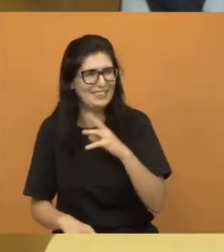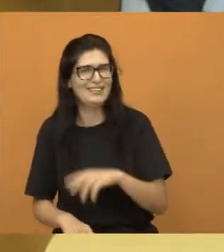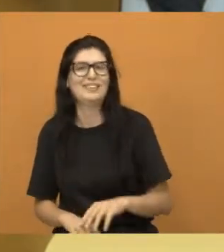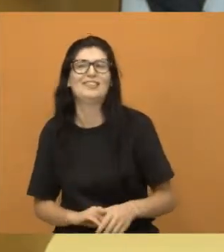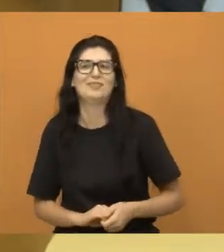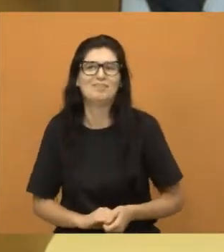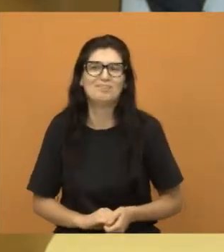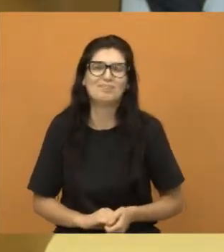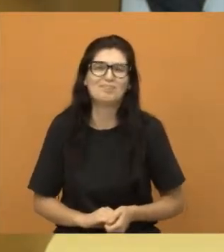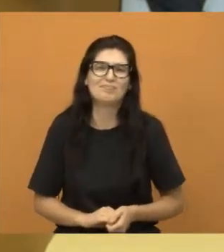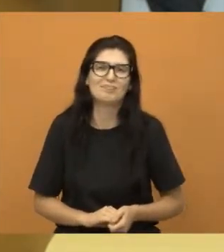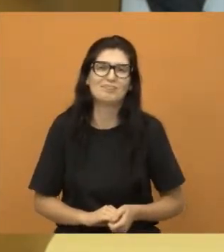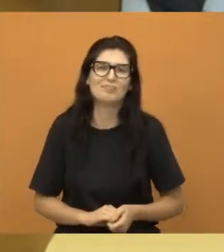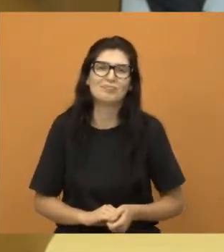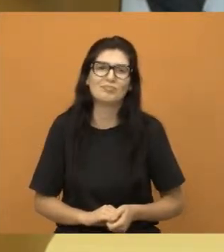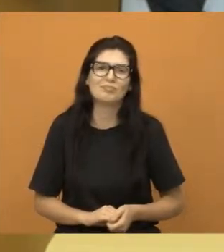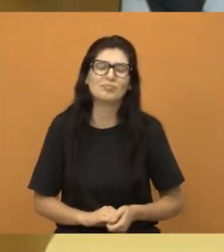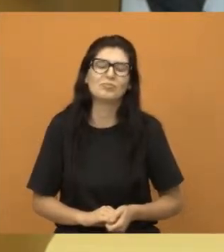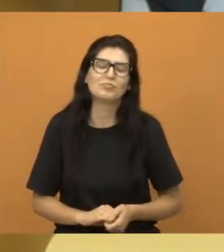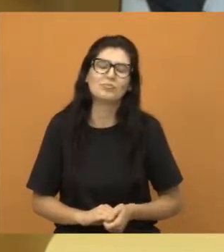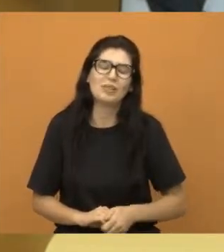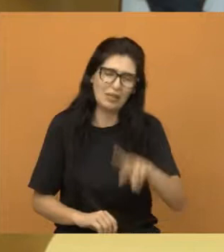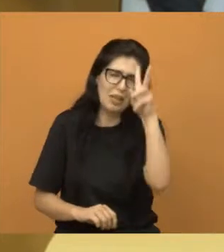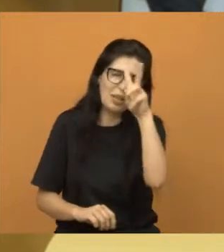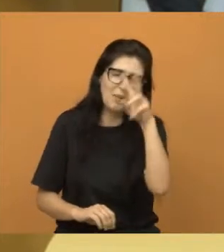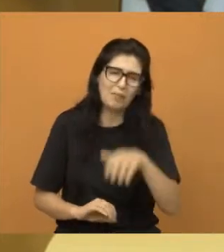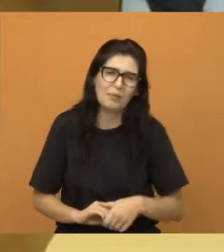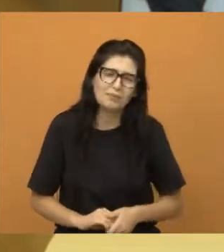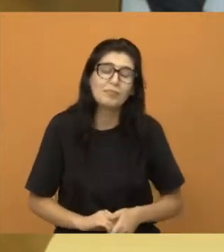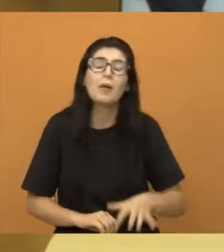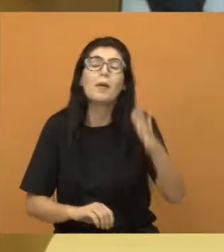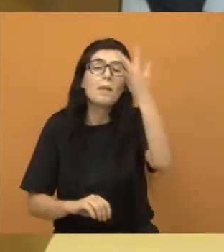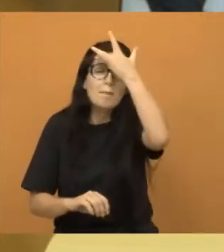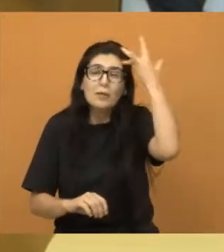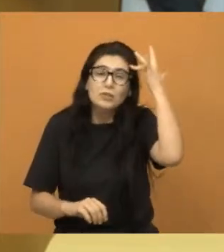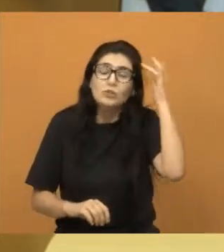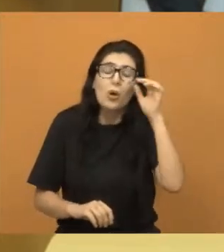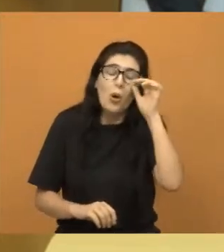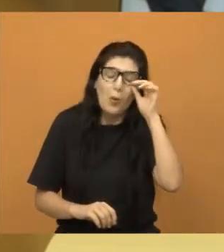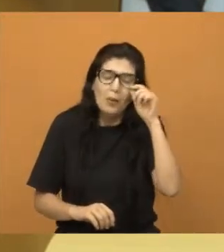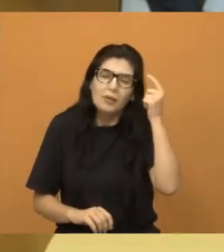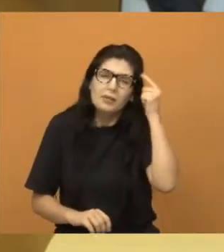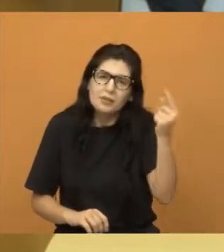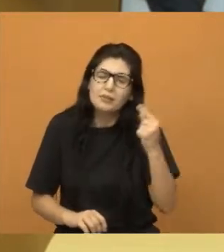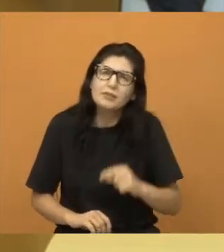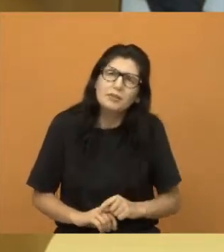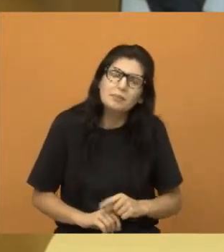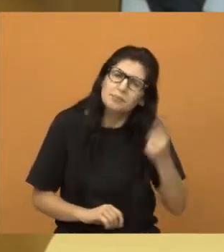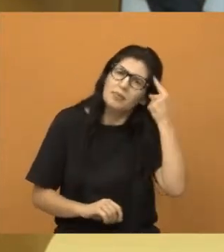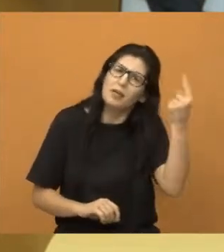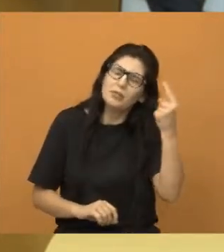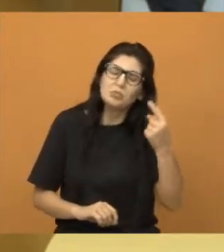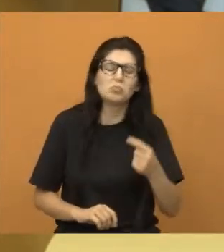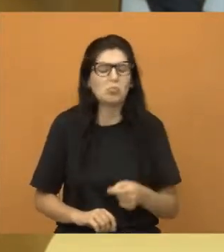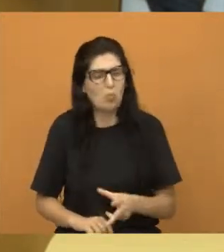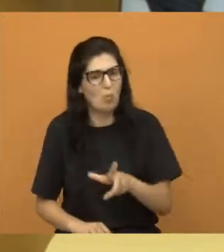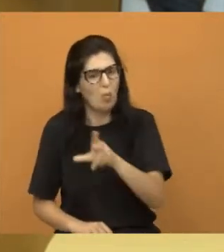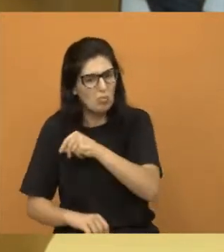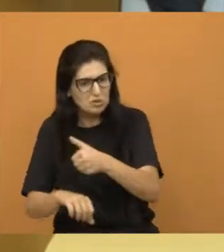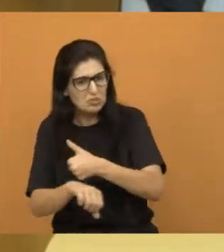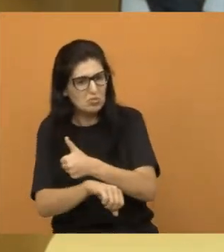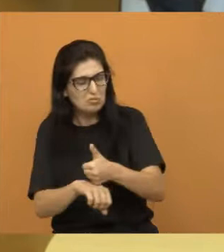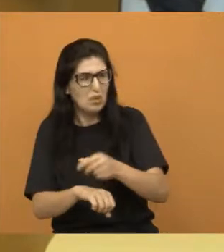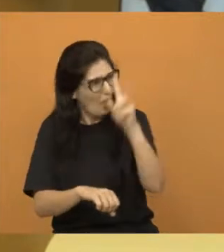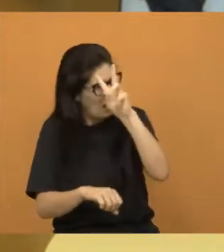tudo bem, né? E assim, de pessoas que a gente fala assim, olha, é orgulho mesmo de trabalhar do lado de um servidor